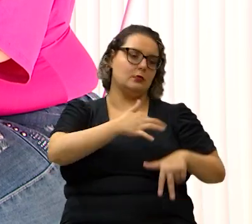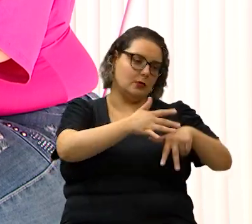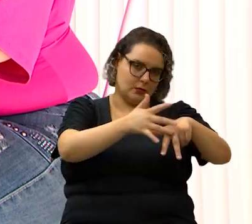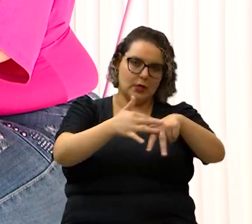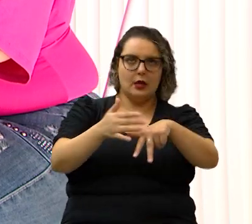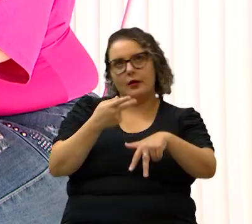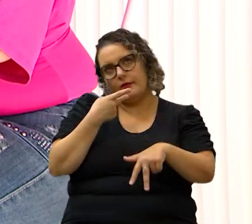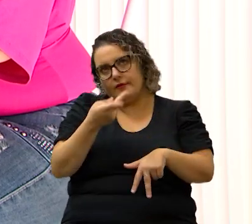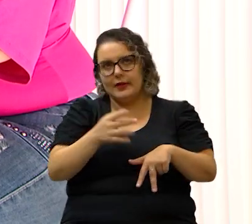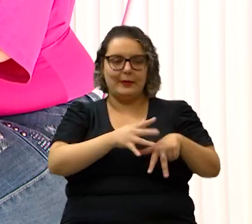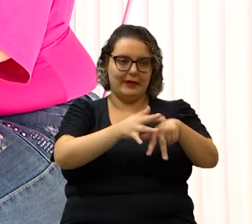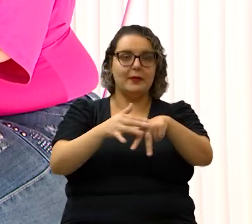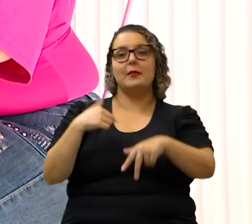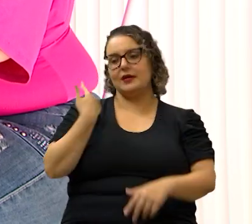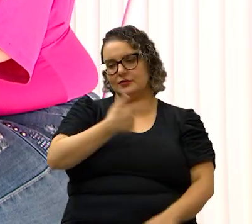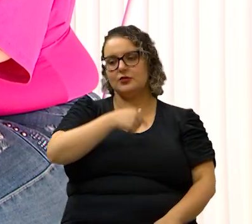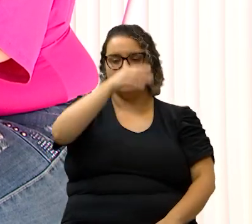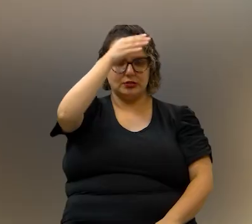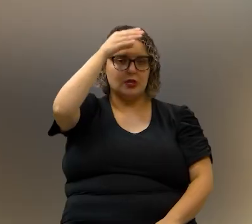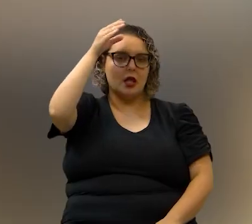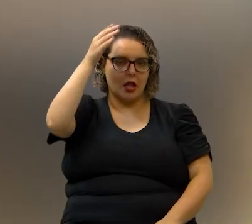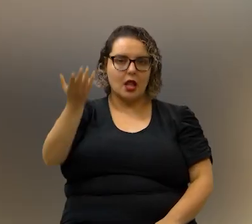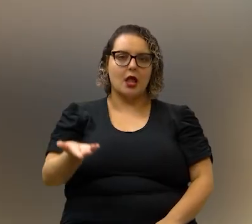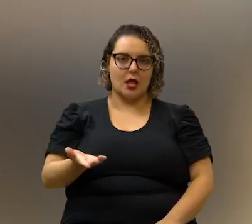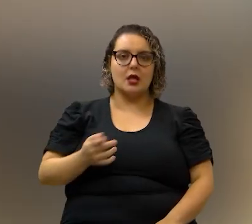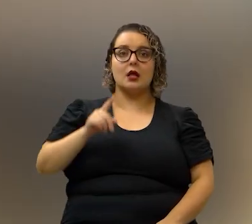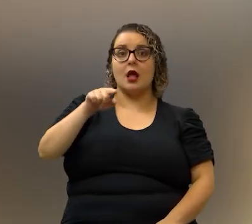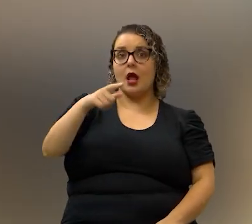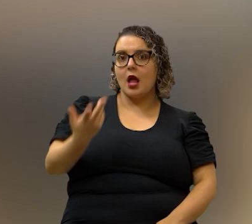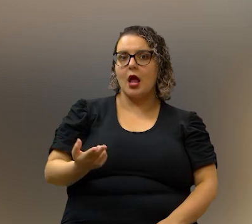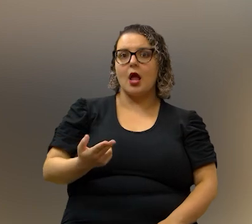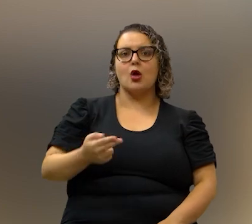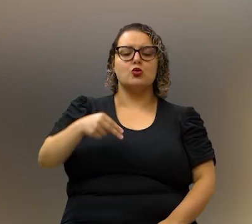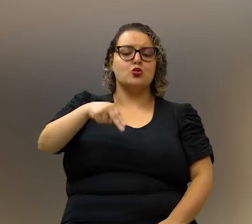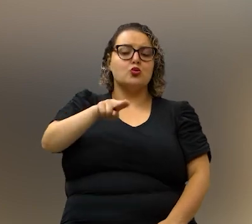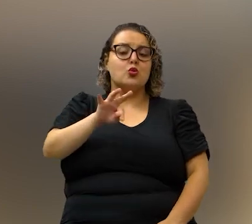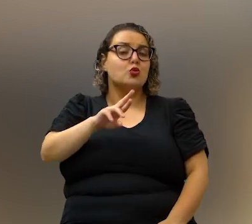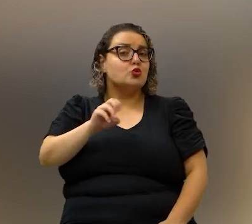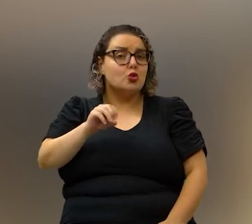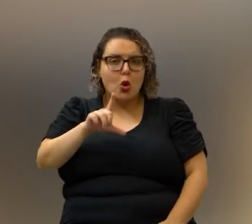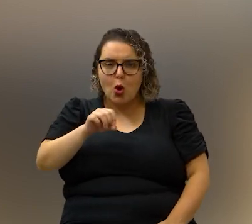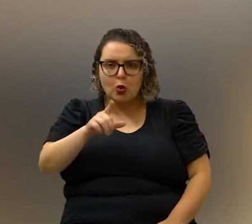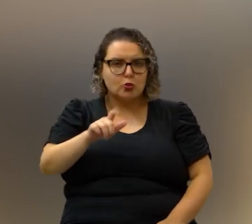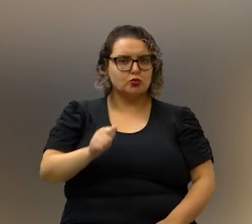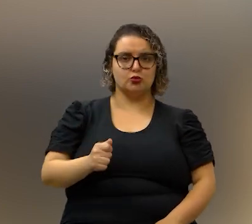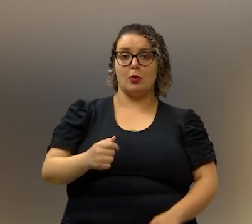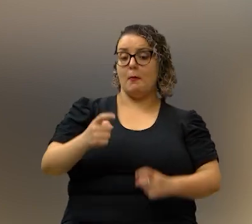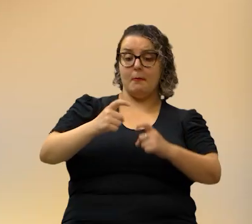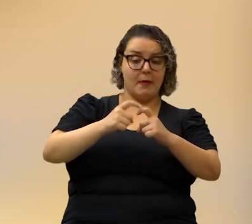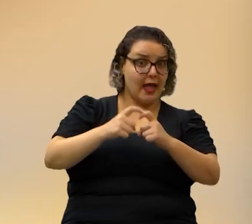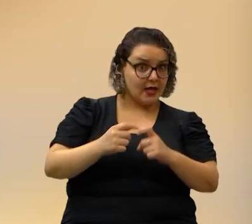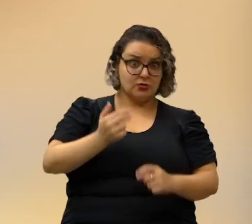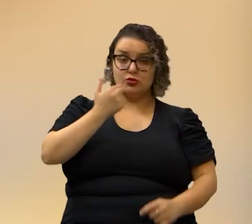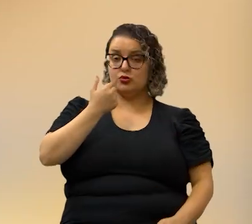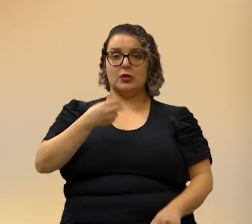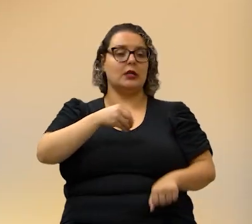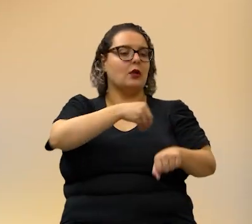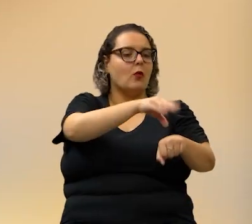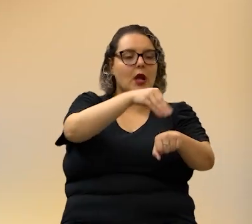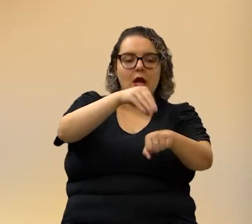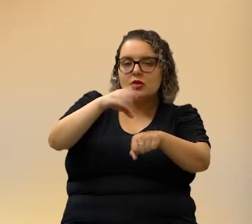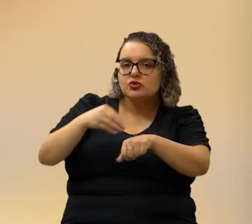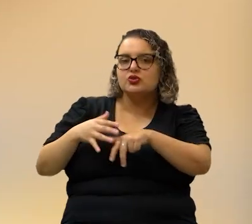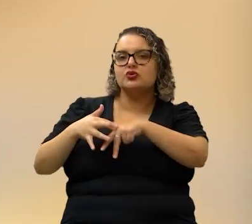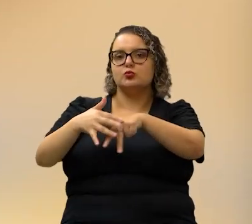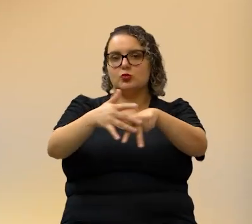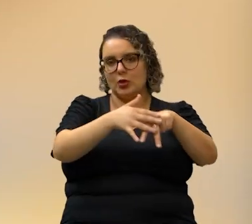nossos pacientes, eu falo pacientes, né, mas nossos clientes, eles são nutrólogos, médicos, nutricionistas. Então, eles